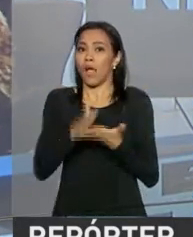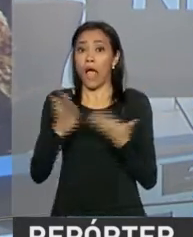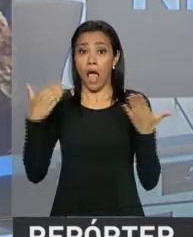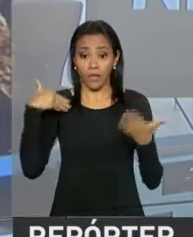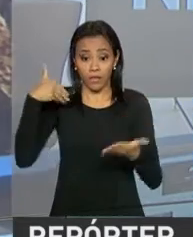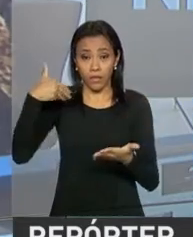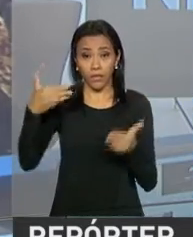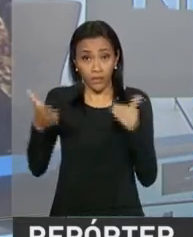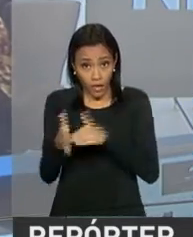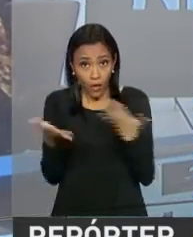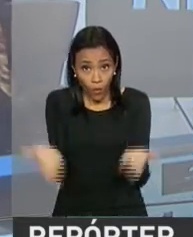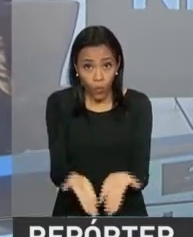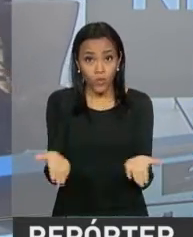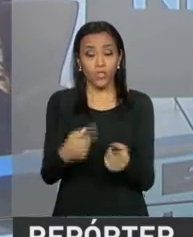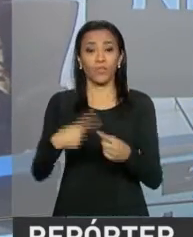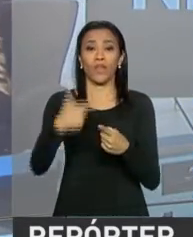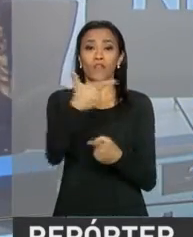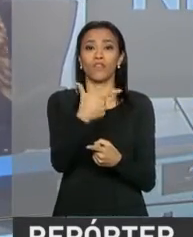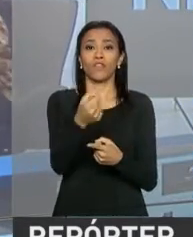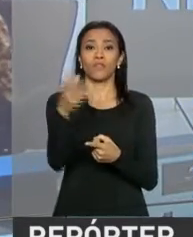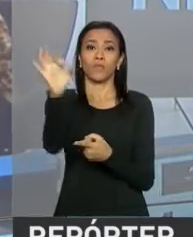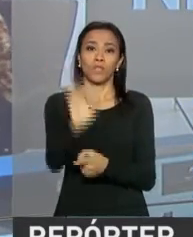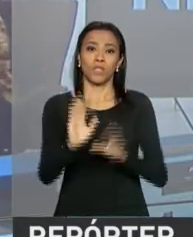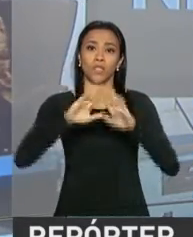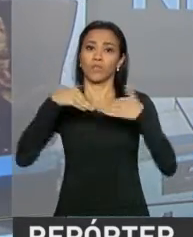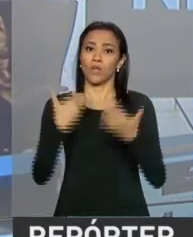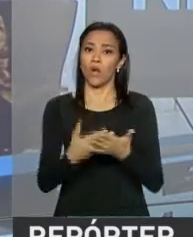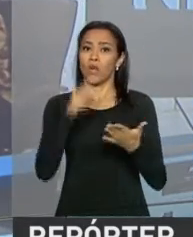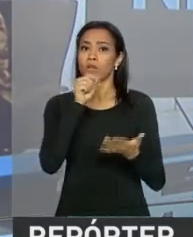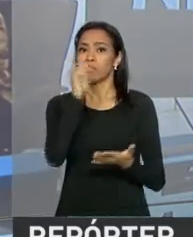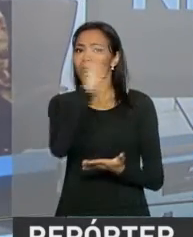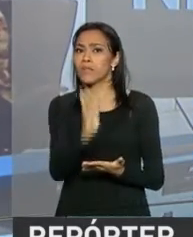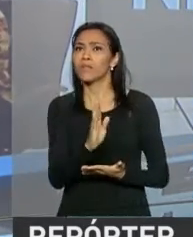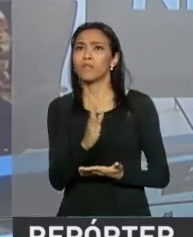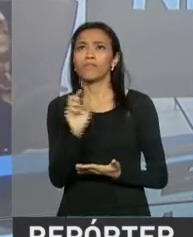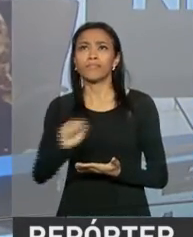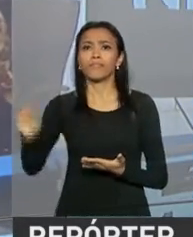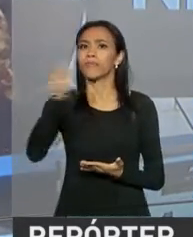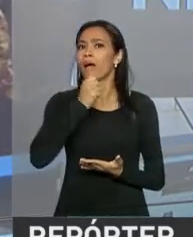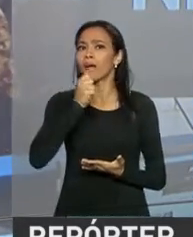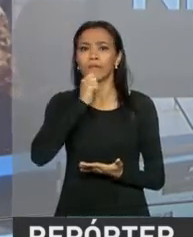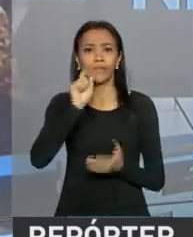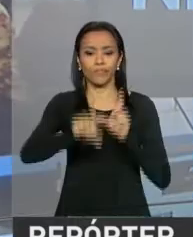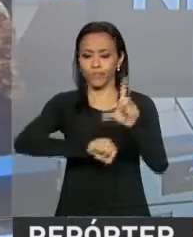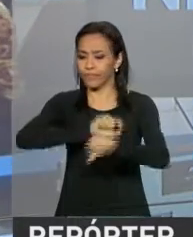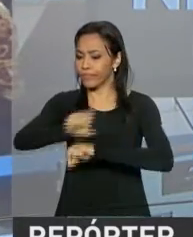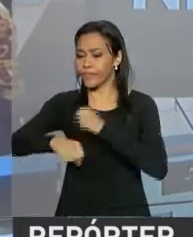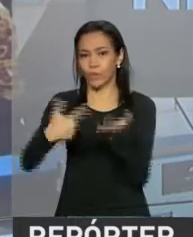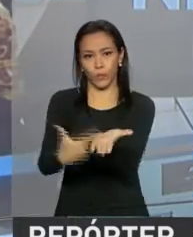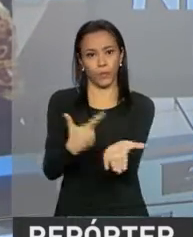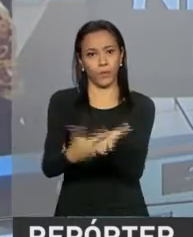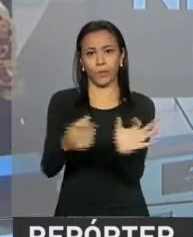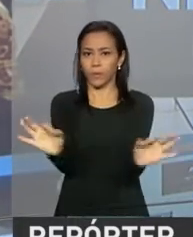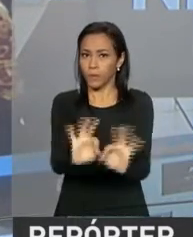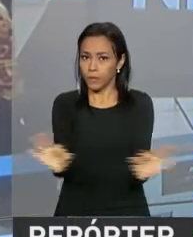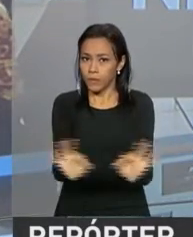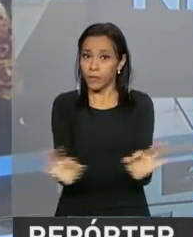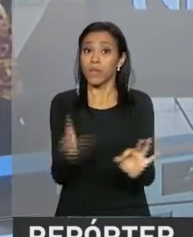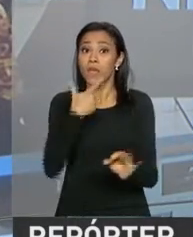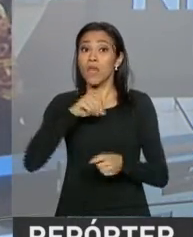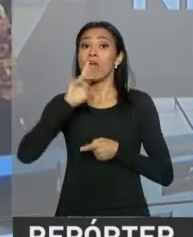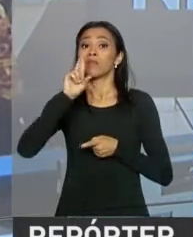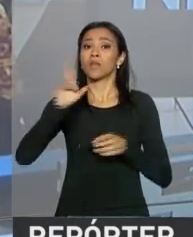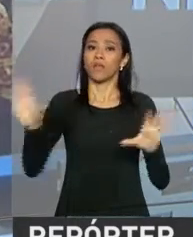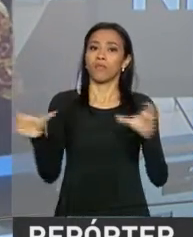porque 20% das escolas do país ainda não haviam escolhido as obras os responsáveis pela escolha do material são